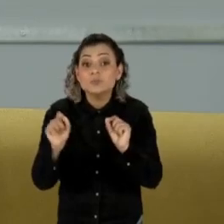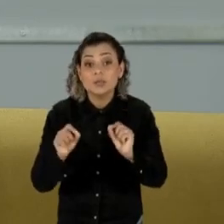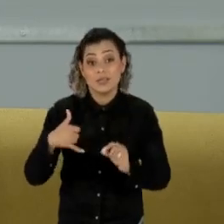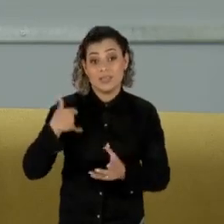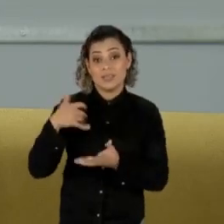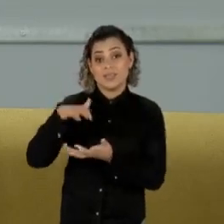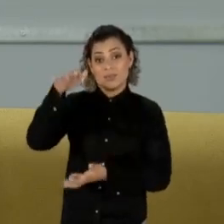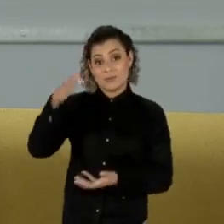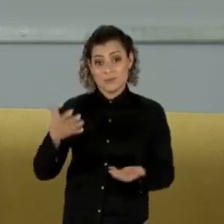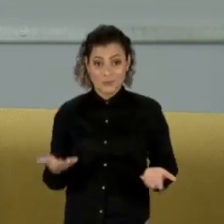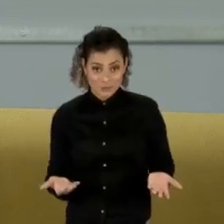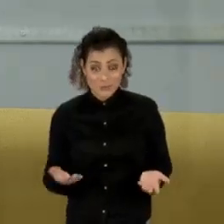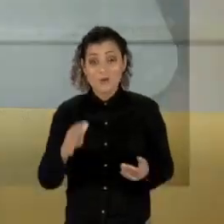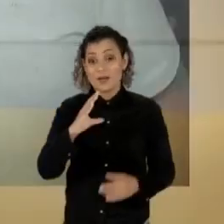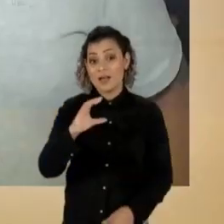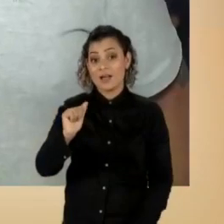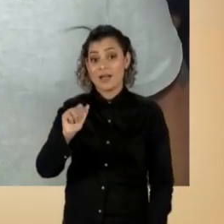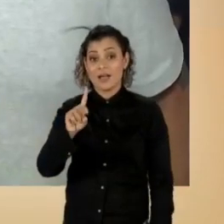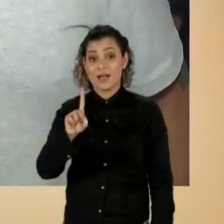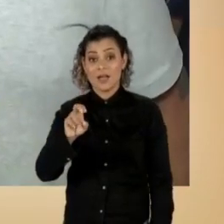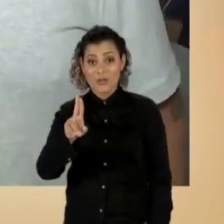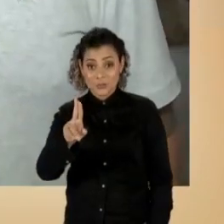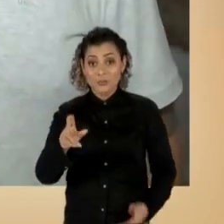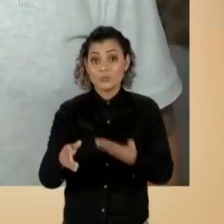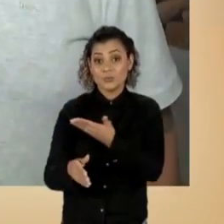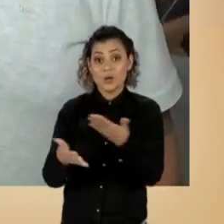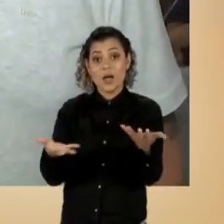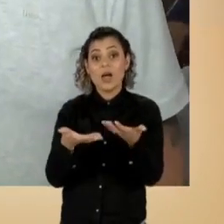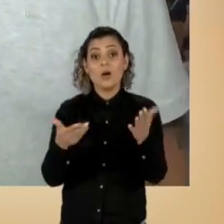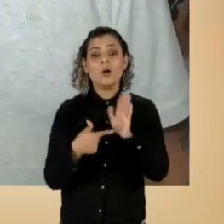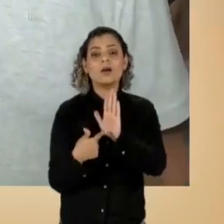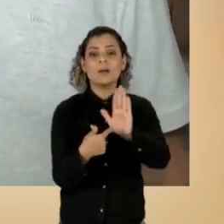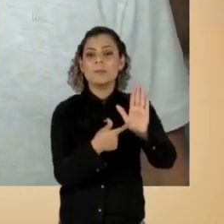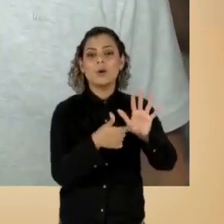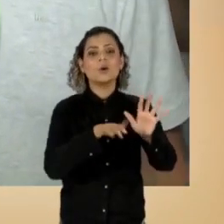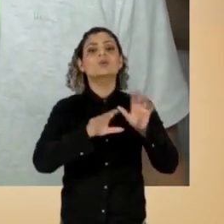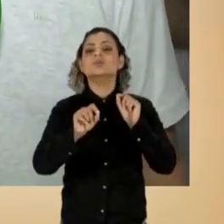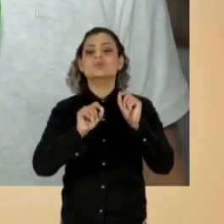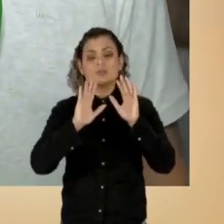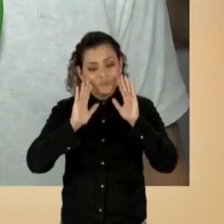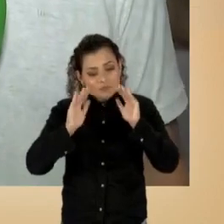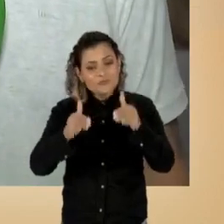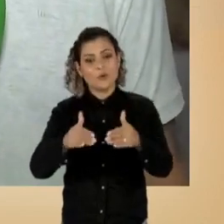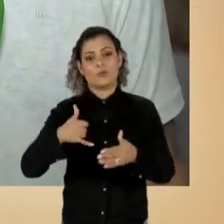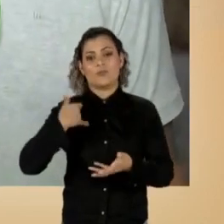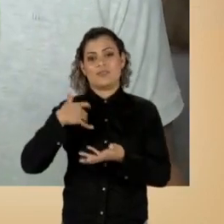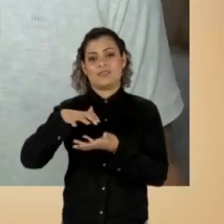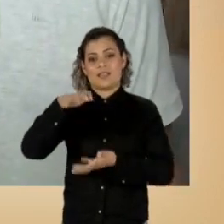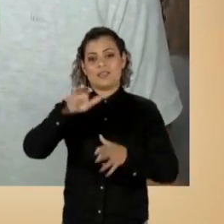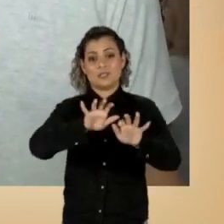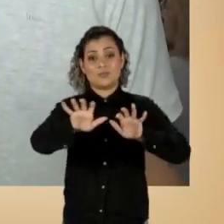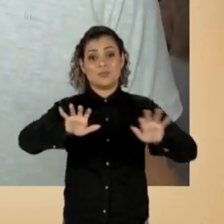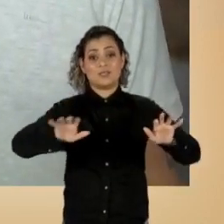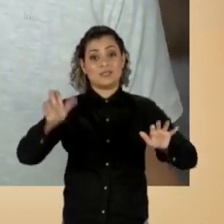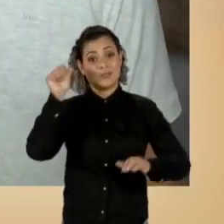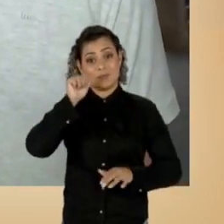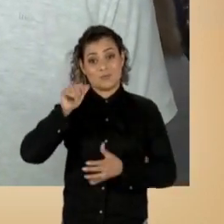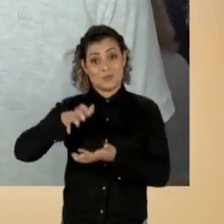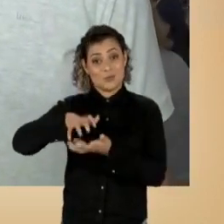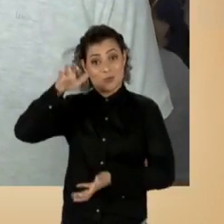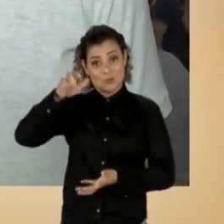eo cadu cortez está anexo longevidade acompanha uma série de atividades voltadas para a terceira idade boa tática